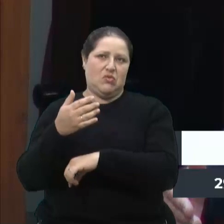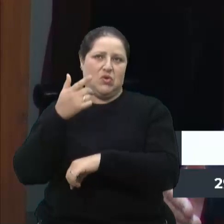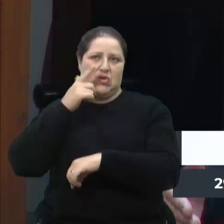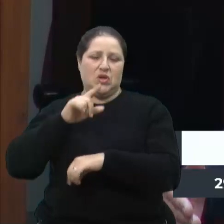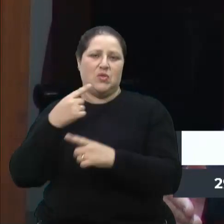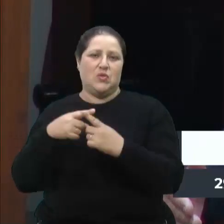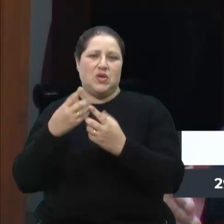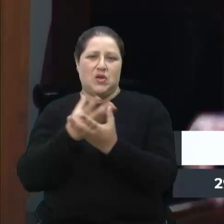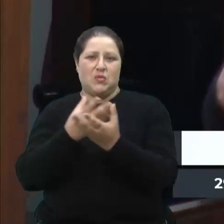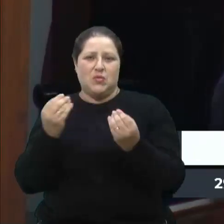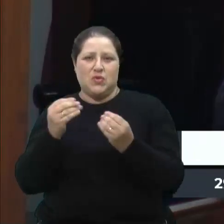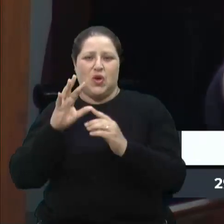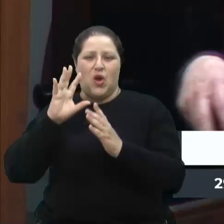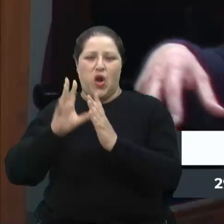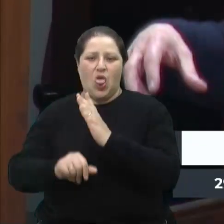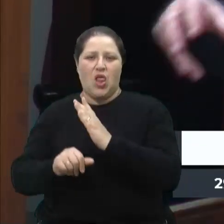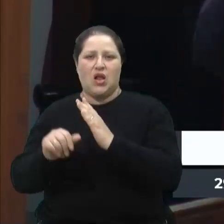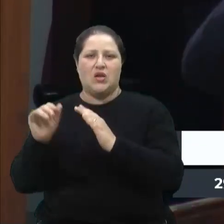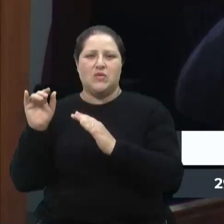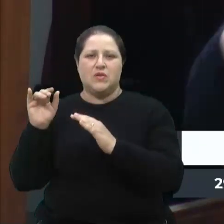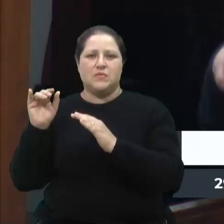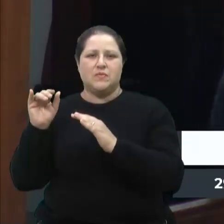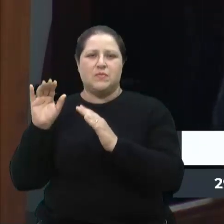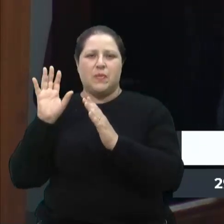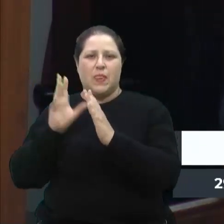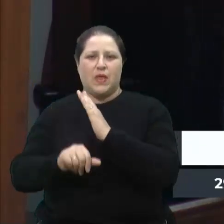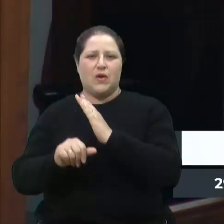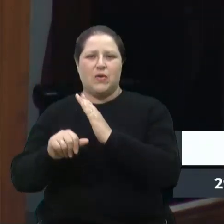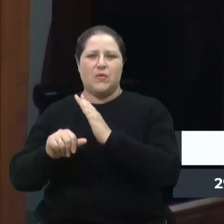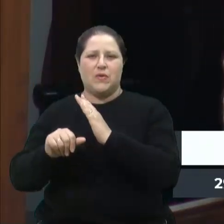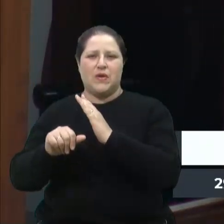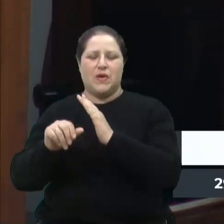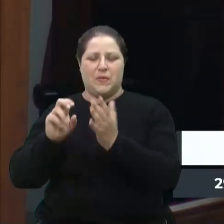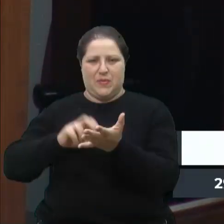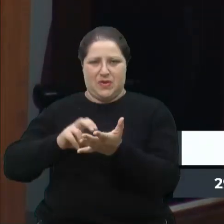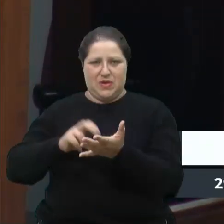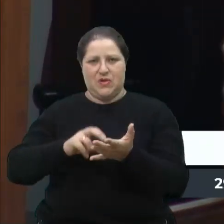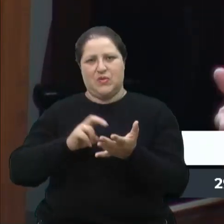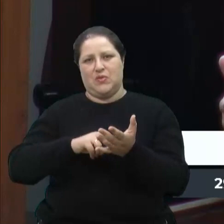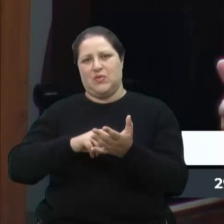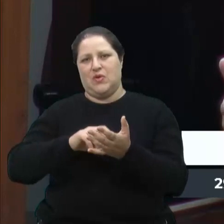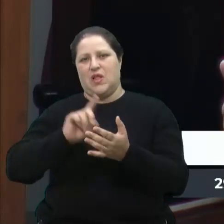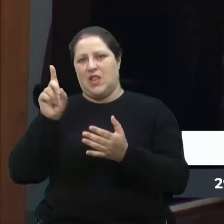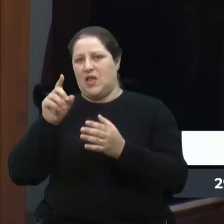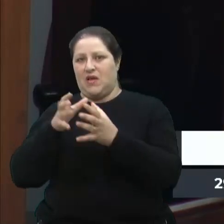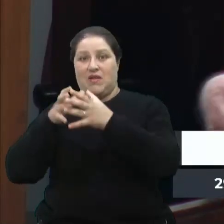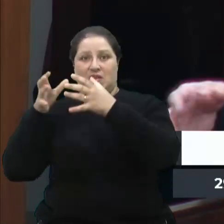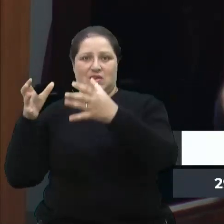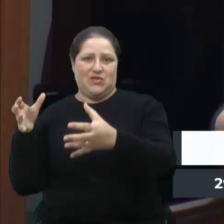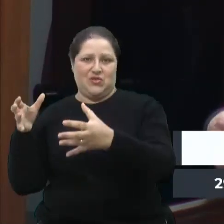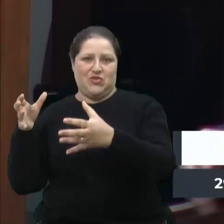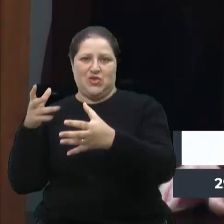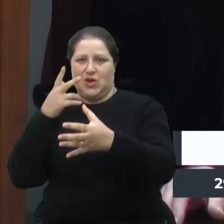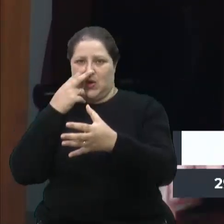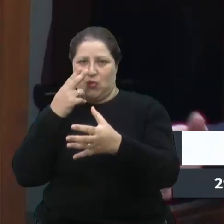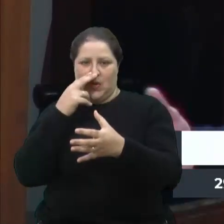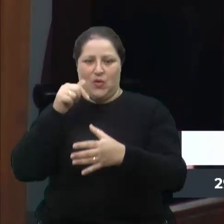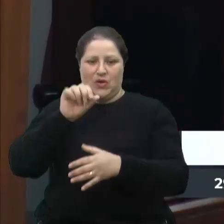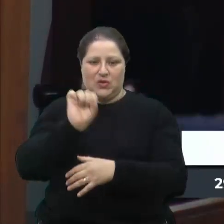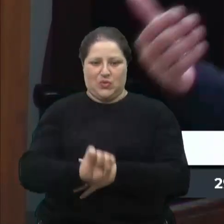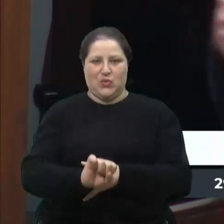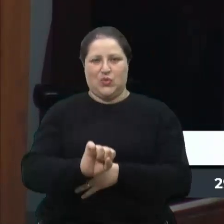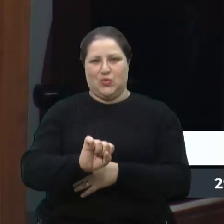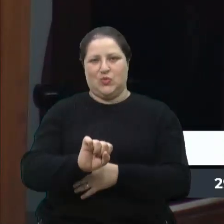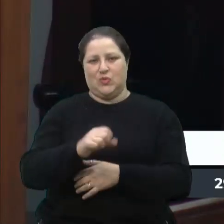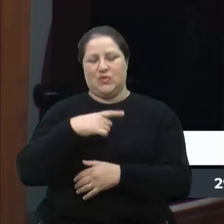muitos assaltos a bancos e é muito grande o estado de Minas, o tamanho de Santa Catarina, Paraná e Rio Grande do Sul junto. A extensão é muito grande. Então